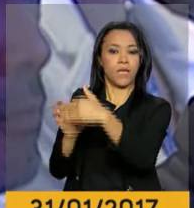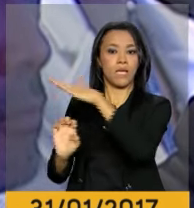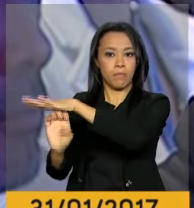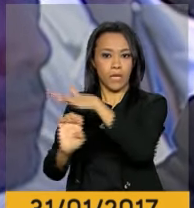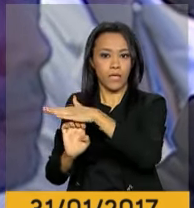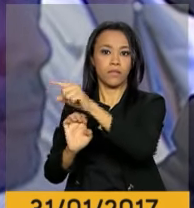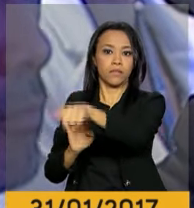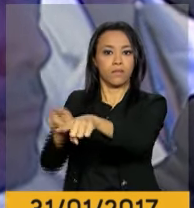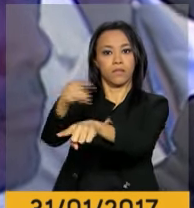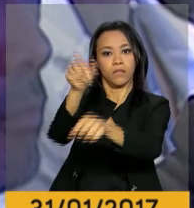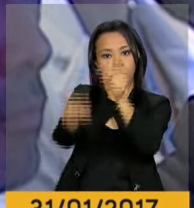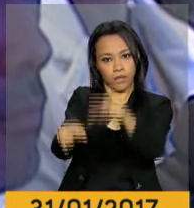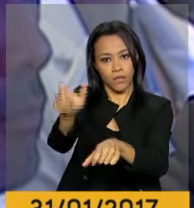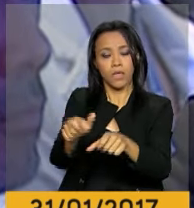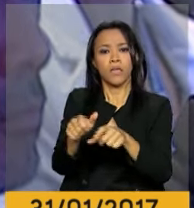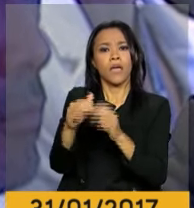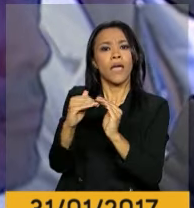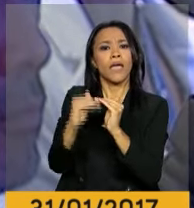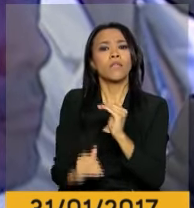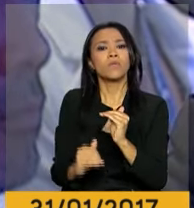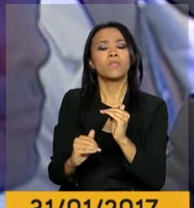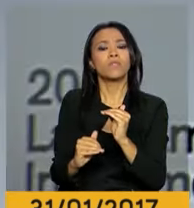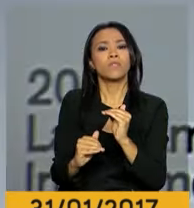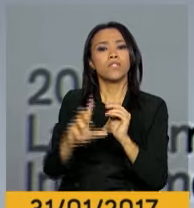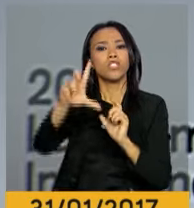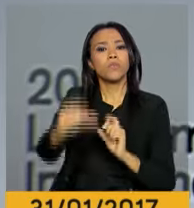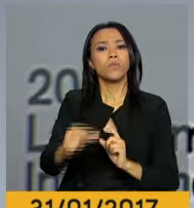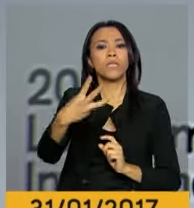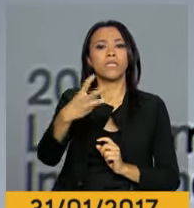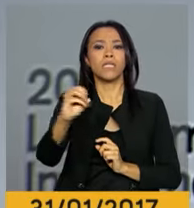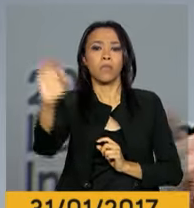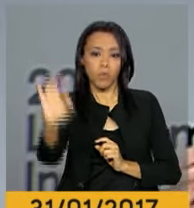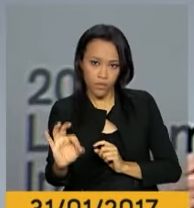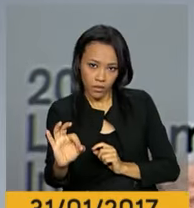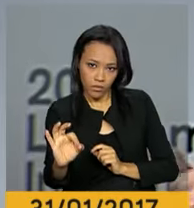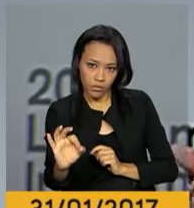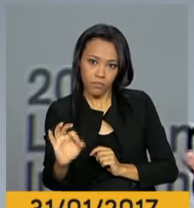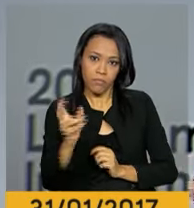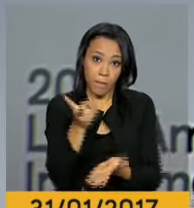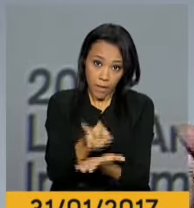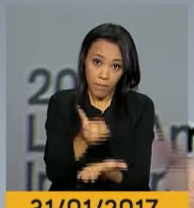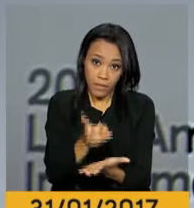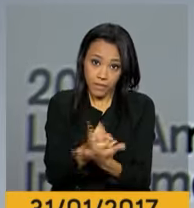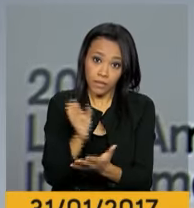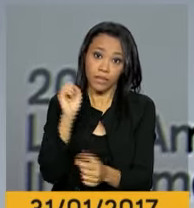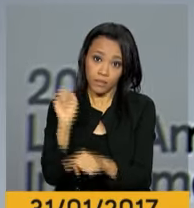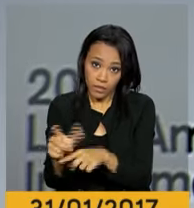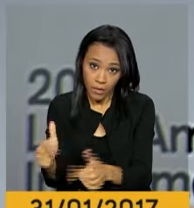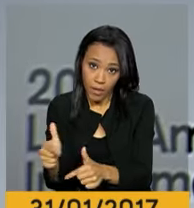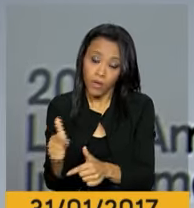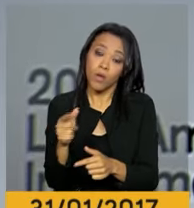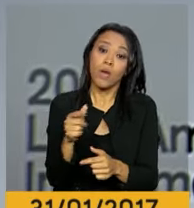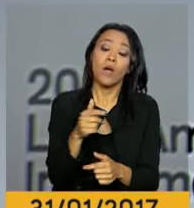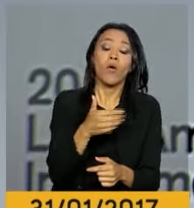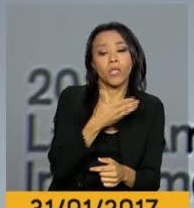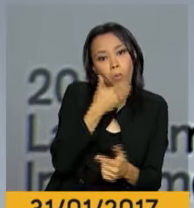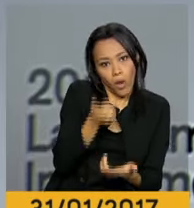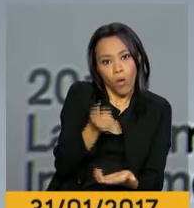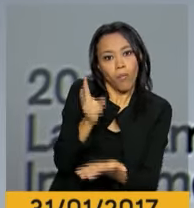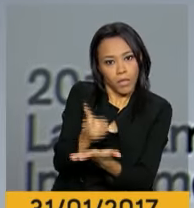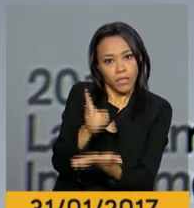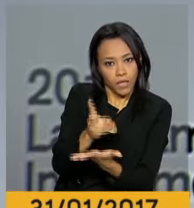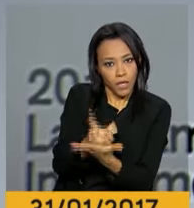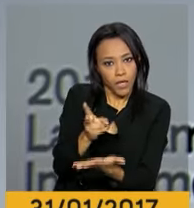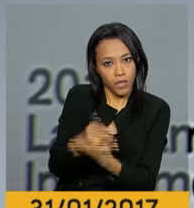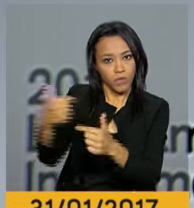30% o salário dos empregados para manter o emprego qual é a vantagem disso em primeiro lugar você mantém o emprego portanto não cria um problema